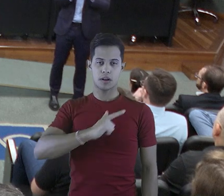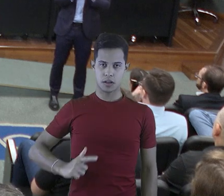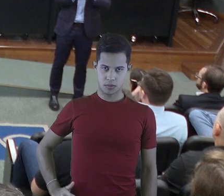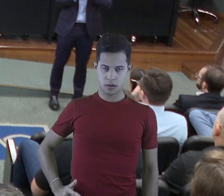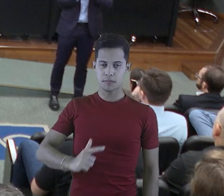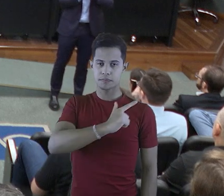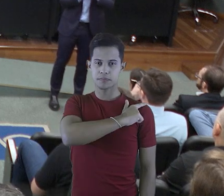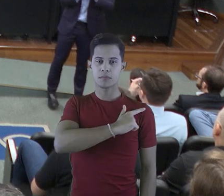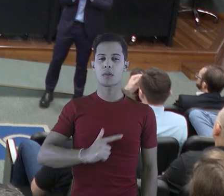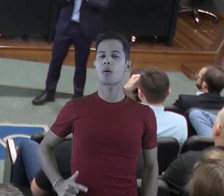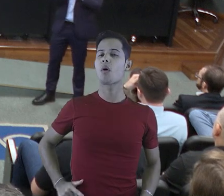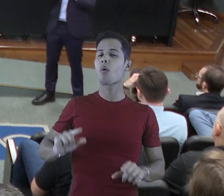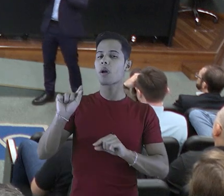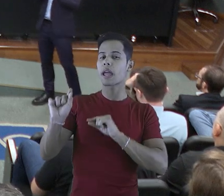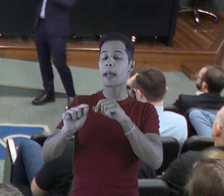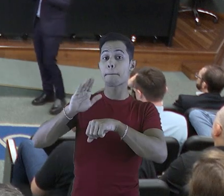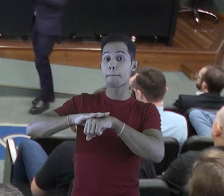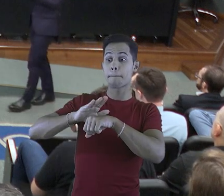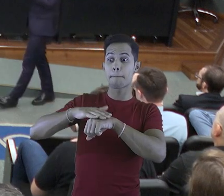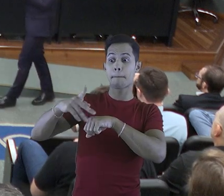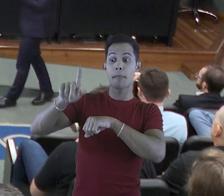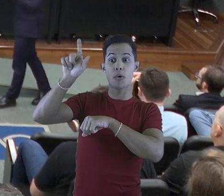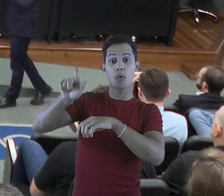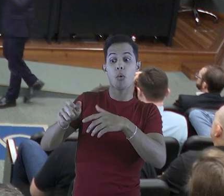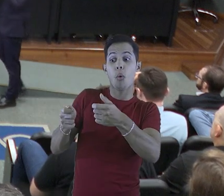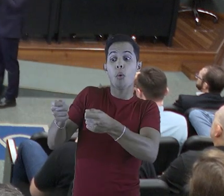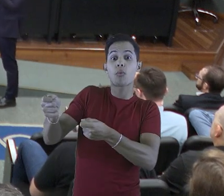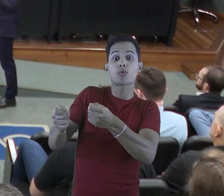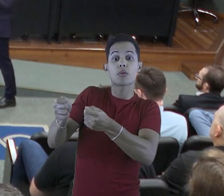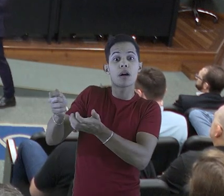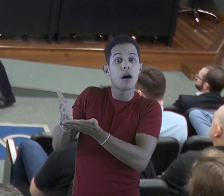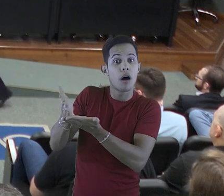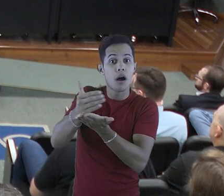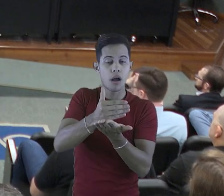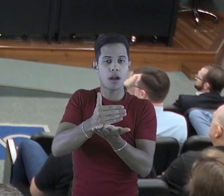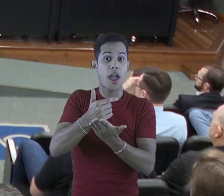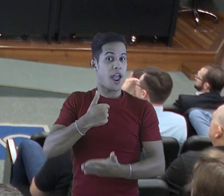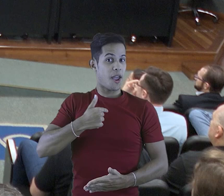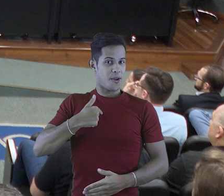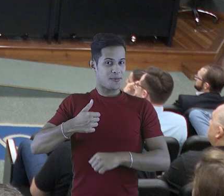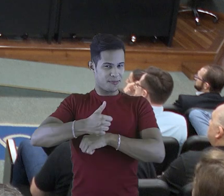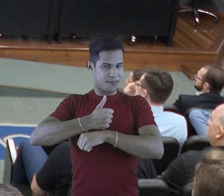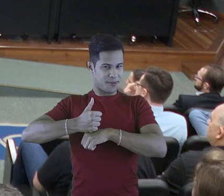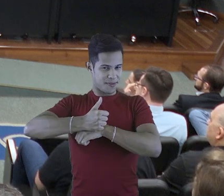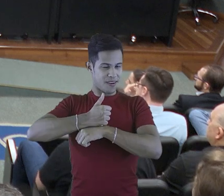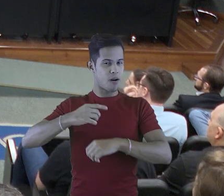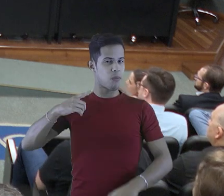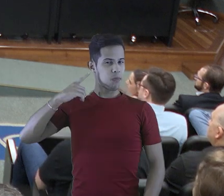o controlador de dados. Eu, como advogado, vou adorar o